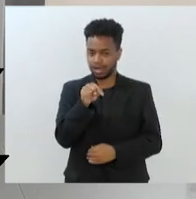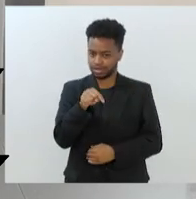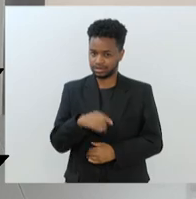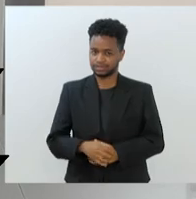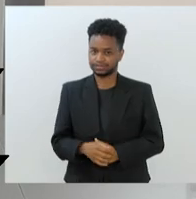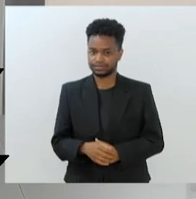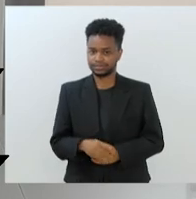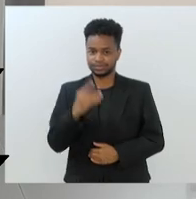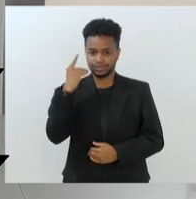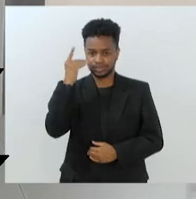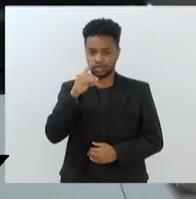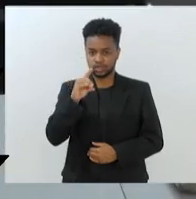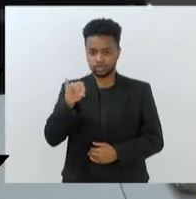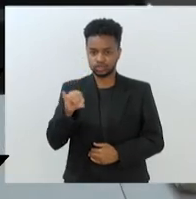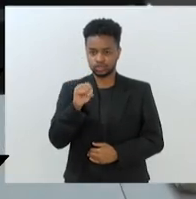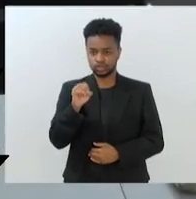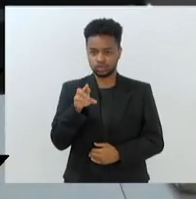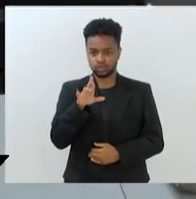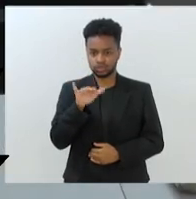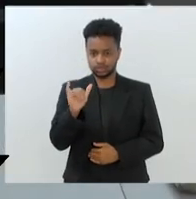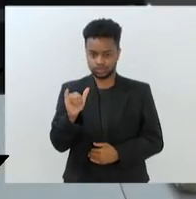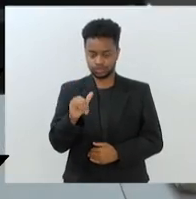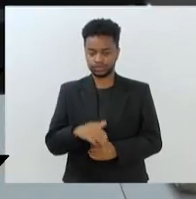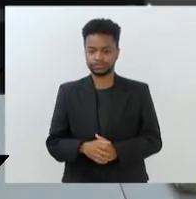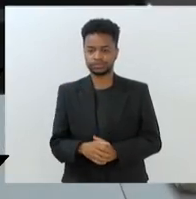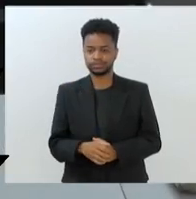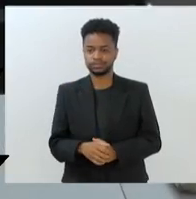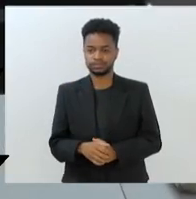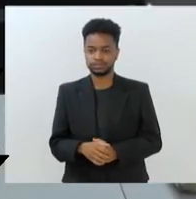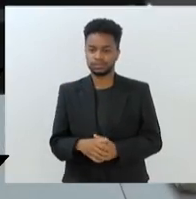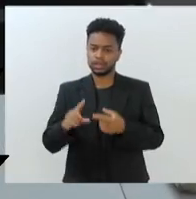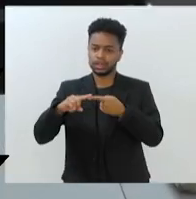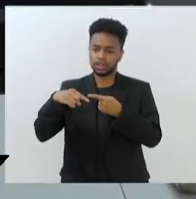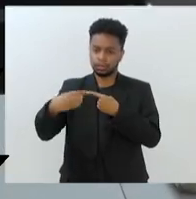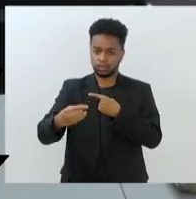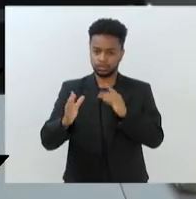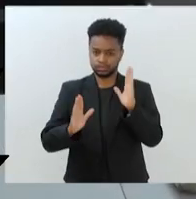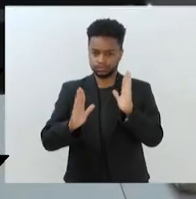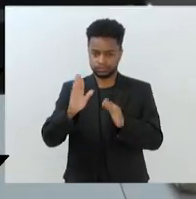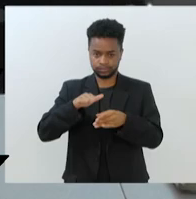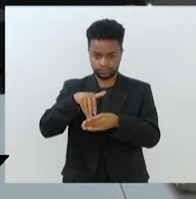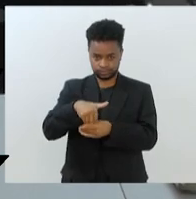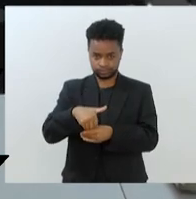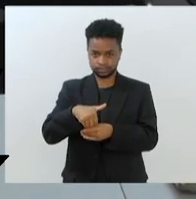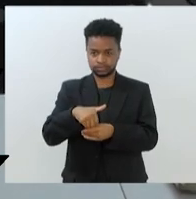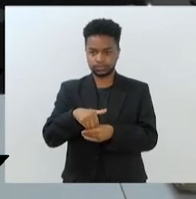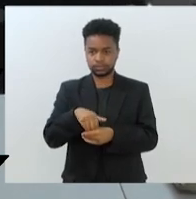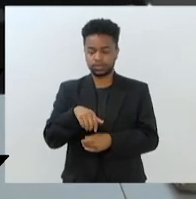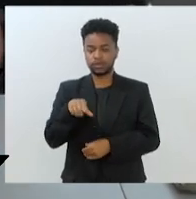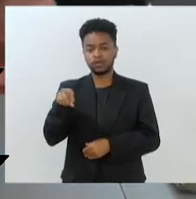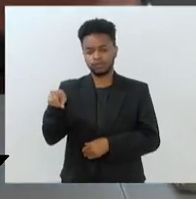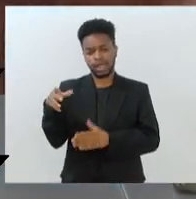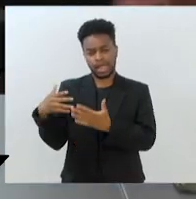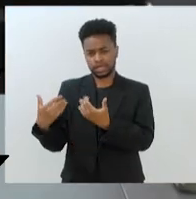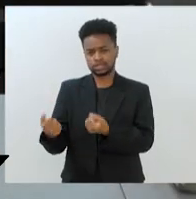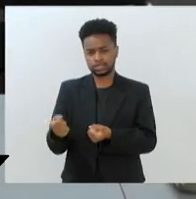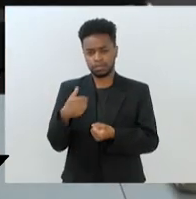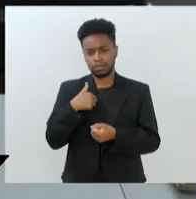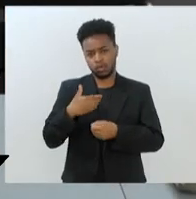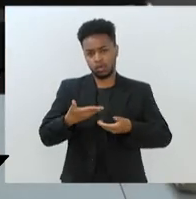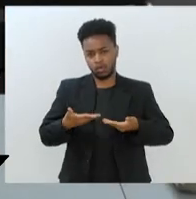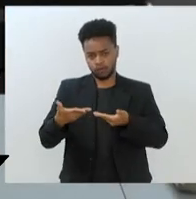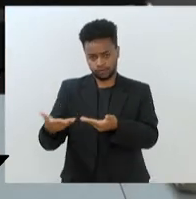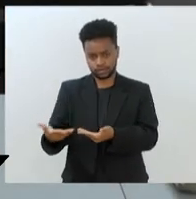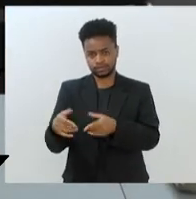Jorge? Eu cochichei aqui. Depois das eleições, o senhor vai aceitar um convite meu,